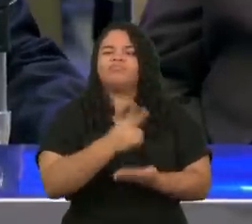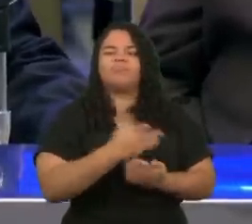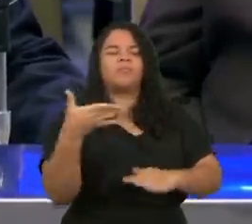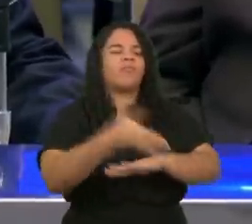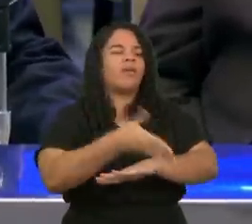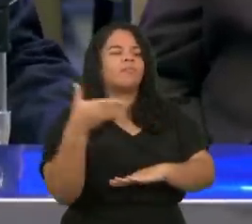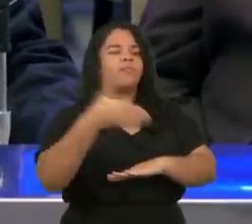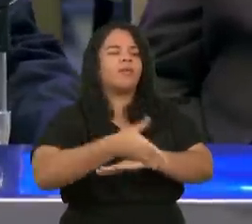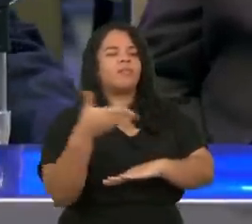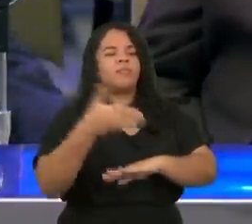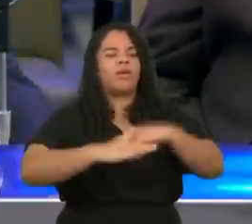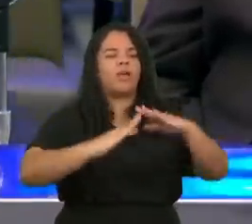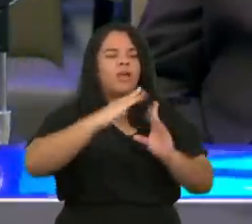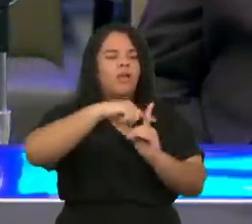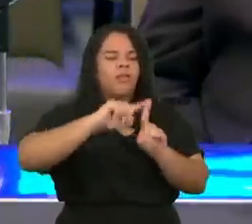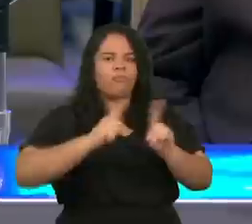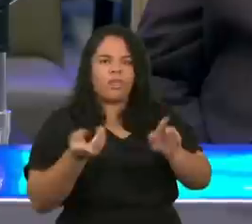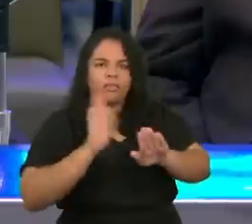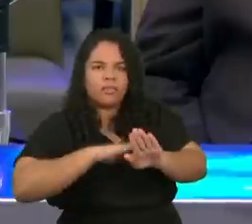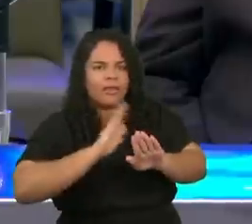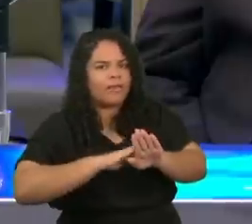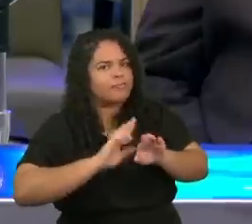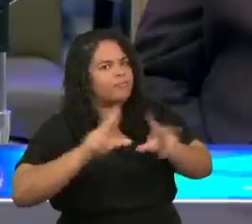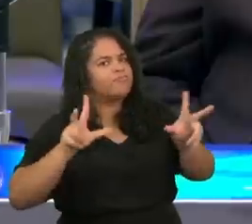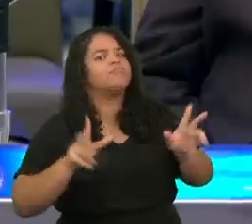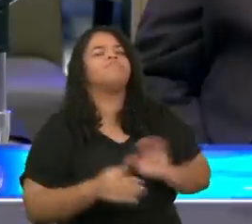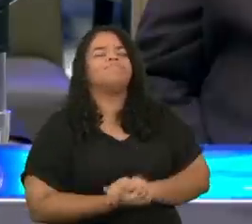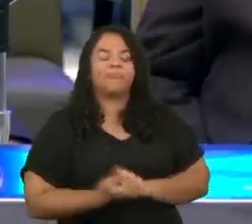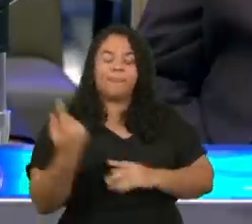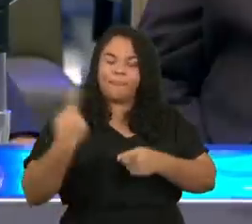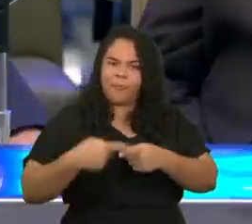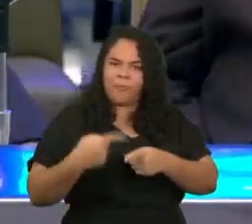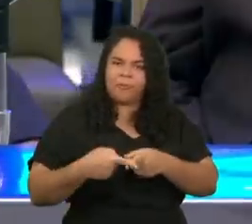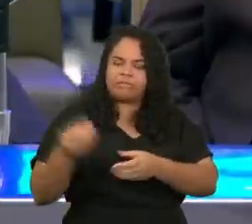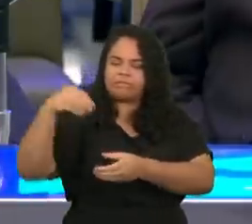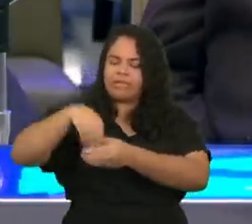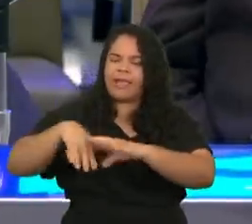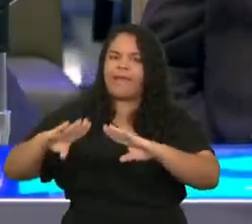é tem um histórico lá no lar às vezes